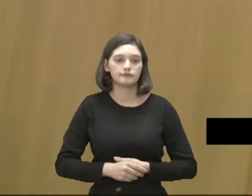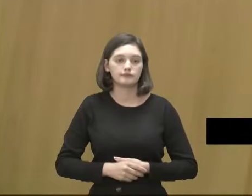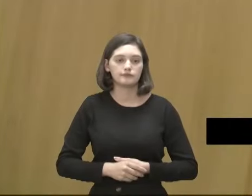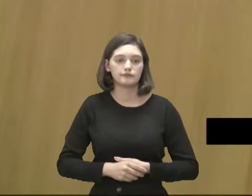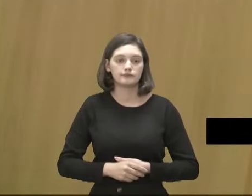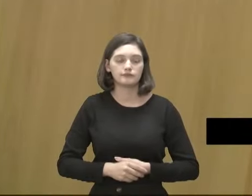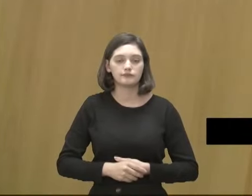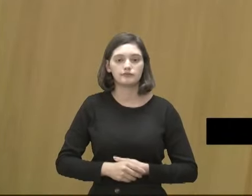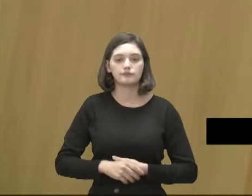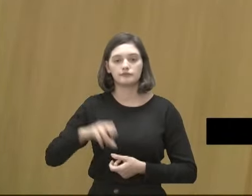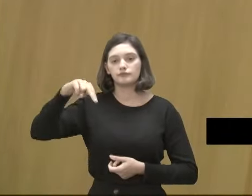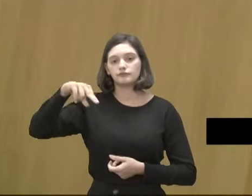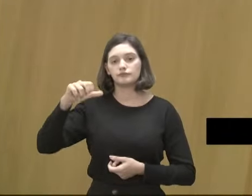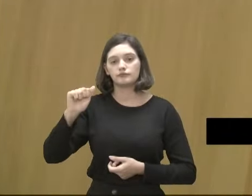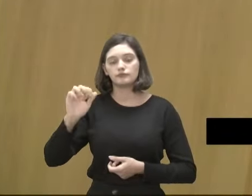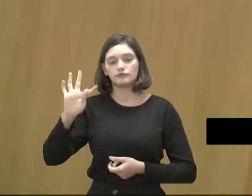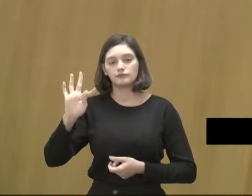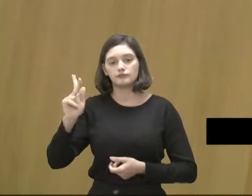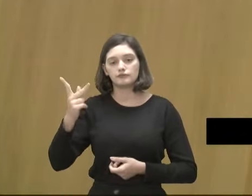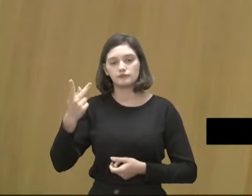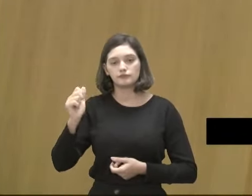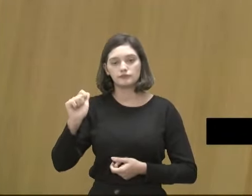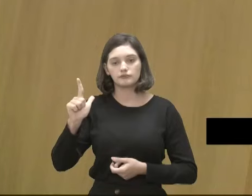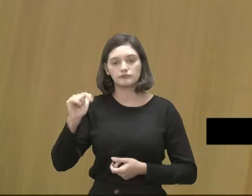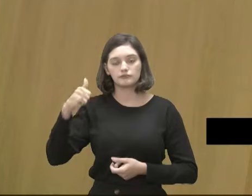Nataline, boa pergunta, vereador.